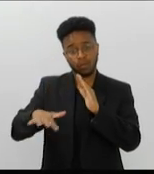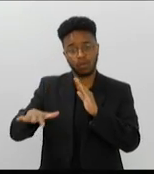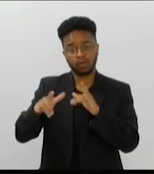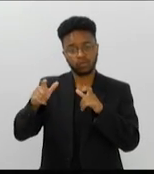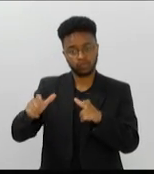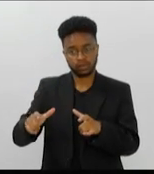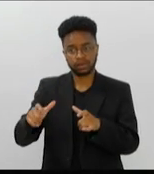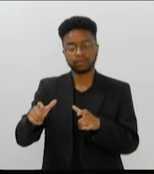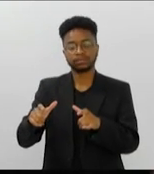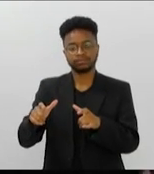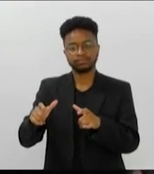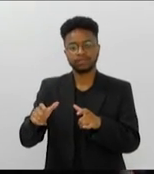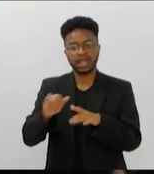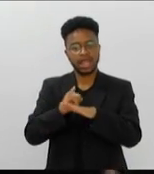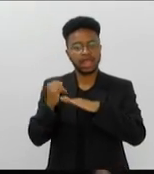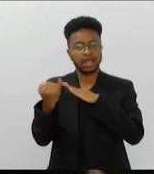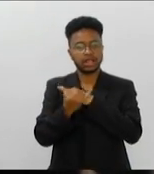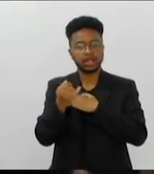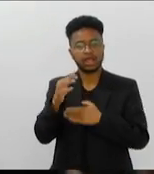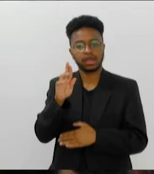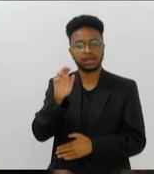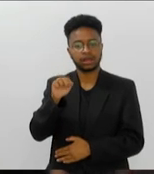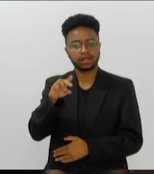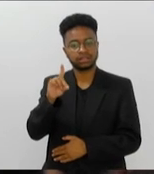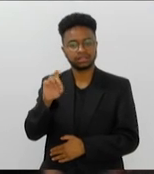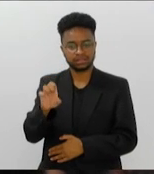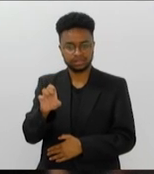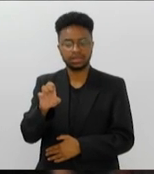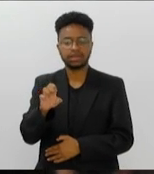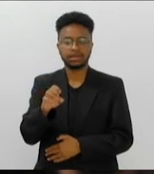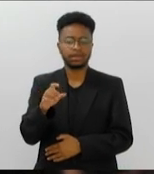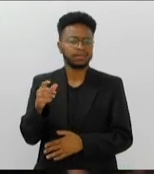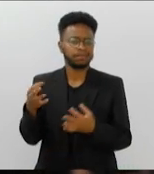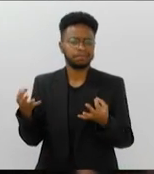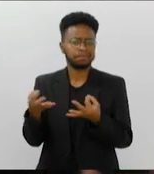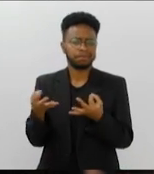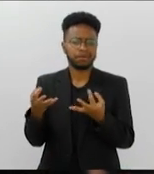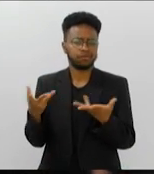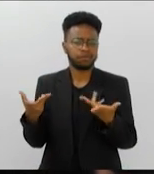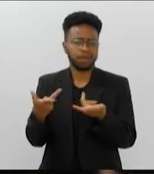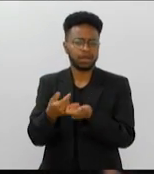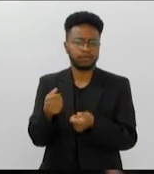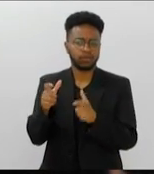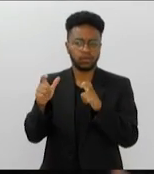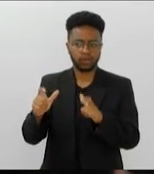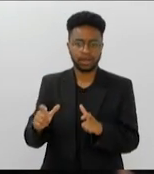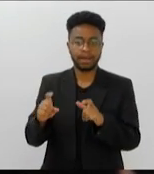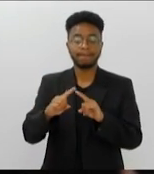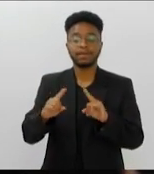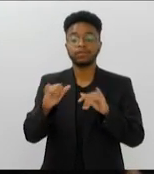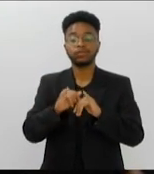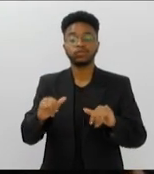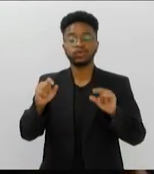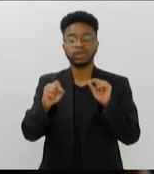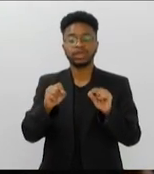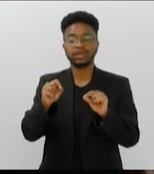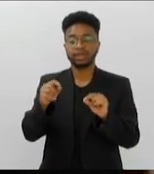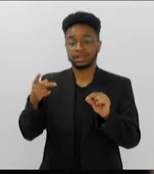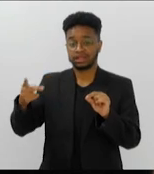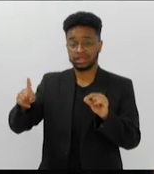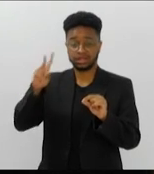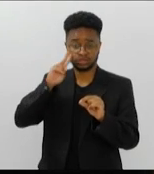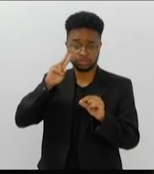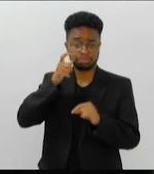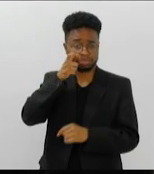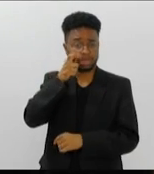um paraíso, né, um pedaço de paraíso aqui na Terra. Dizer que a história dele é muito interessante,